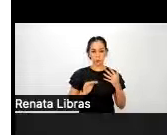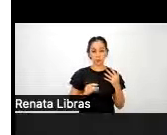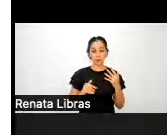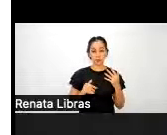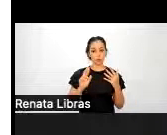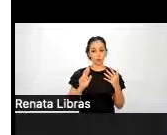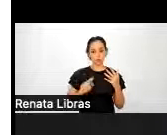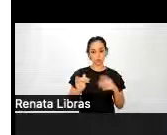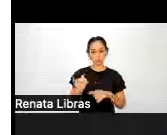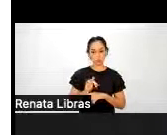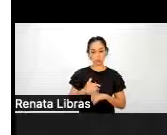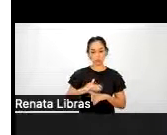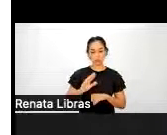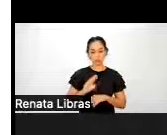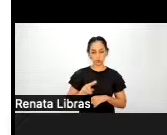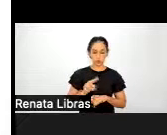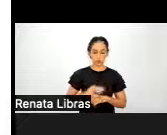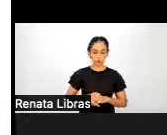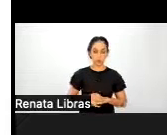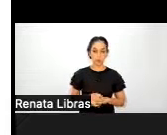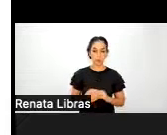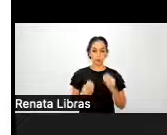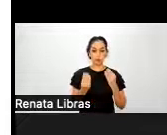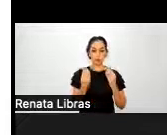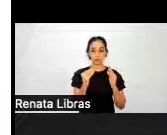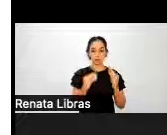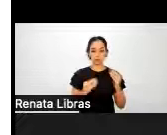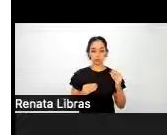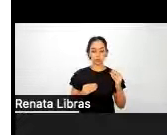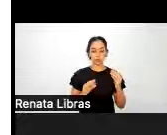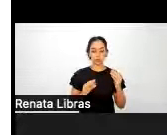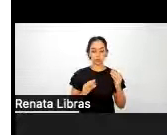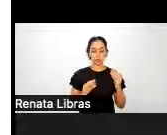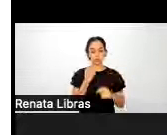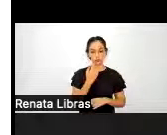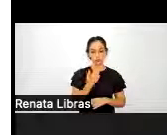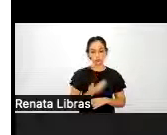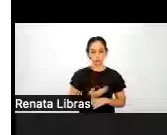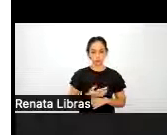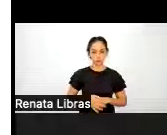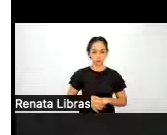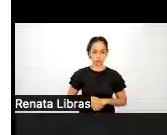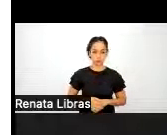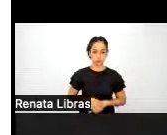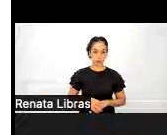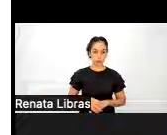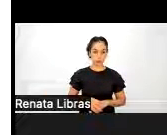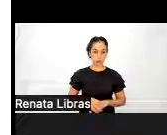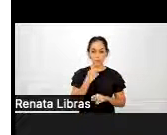utilizada. Colocamos todos os diagramas de tipologia lado a lado para